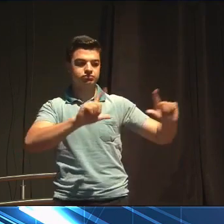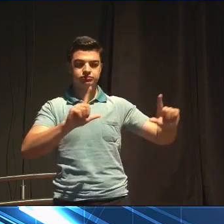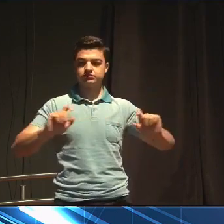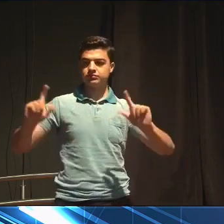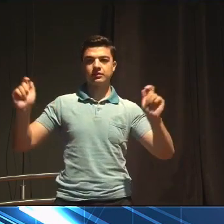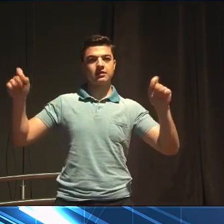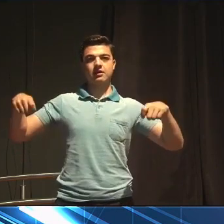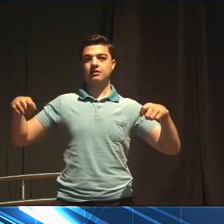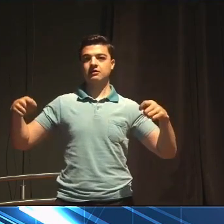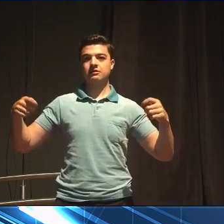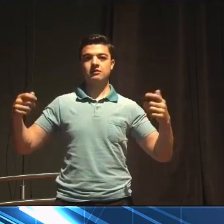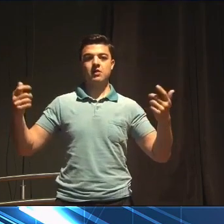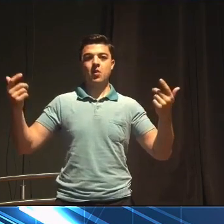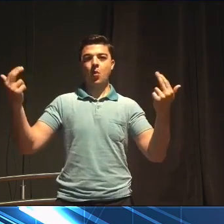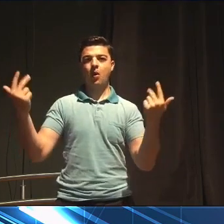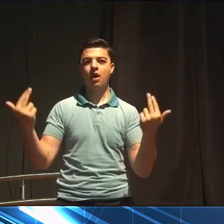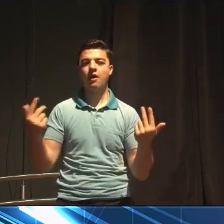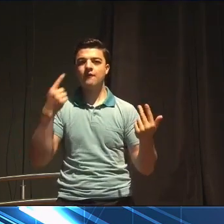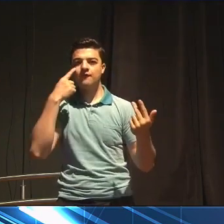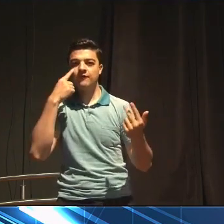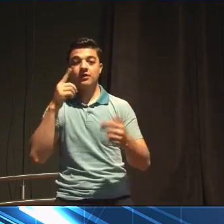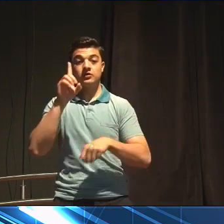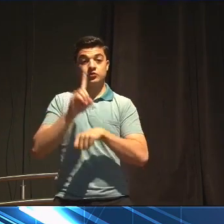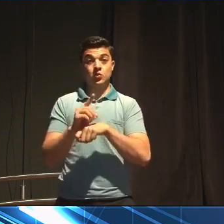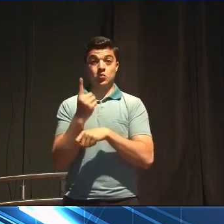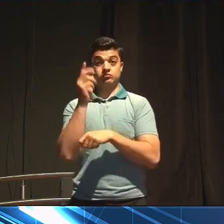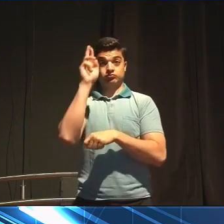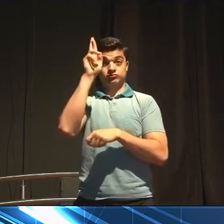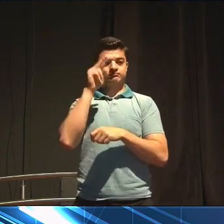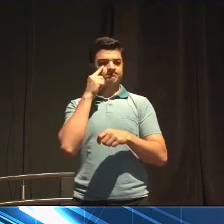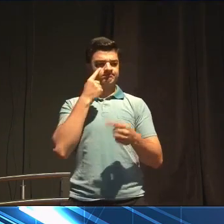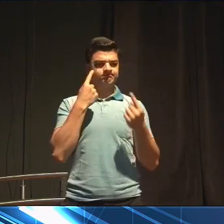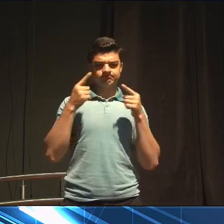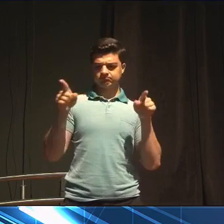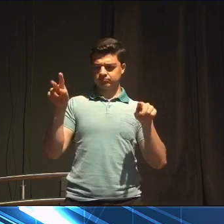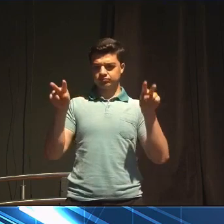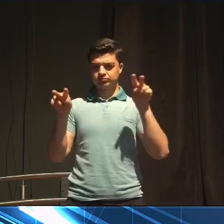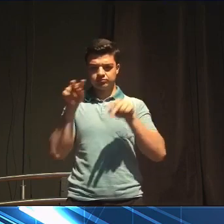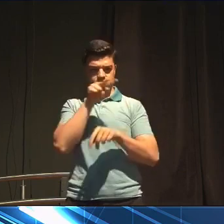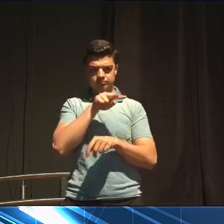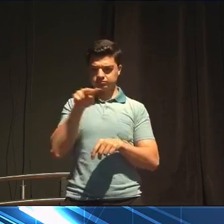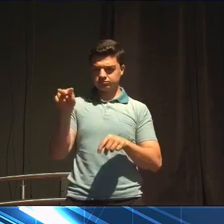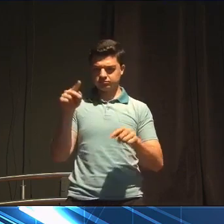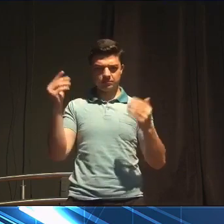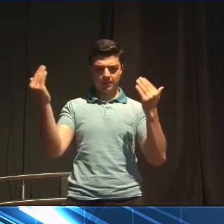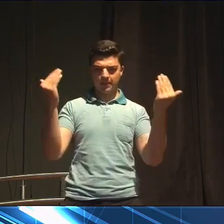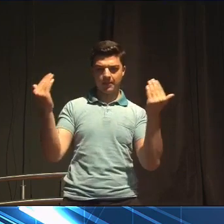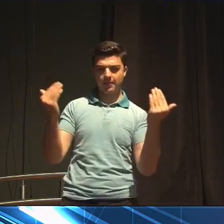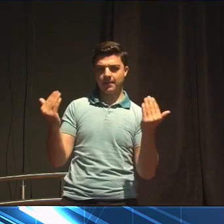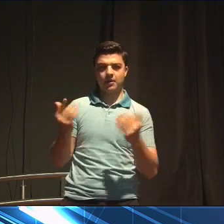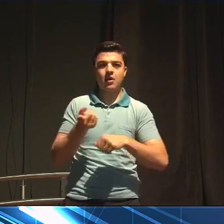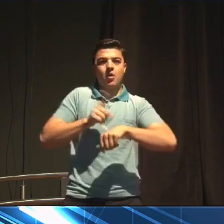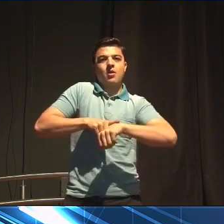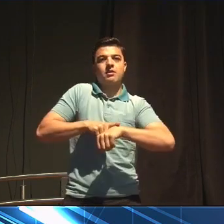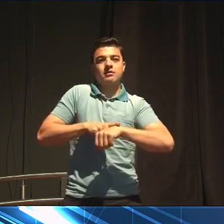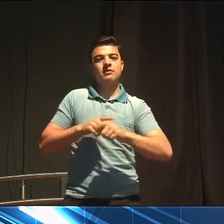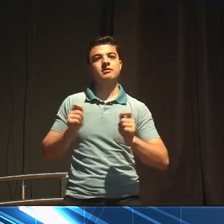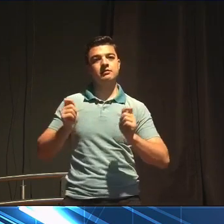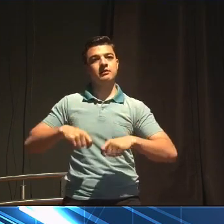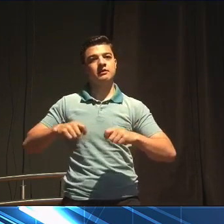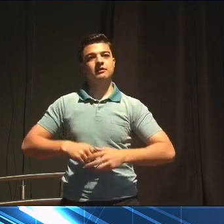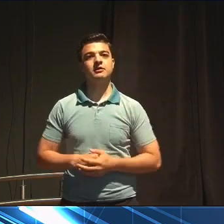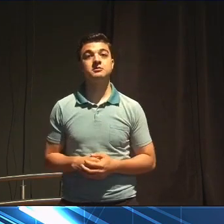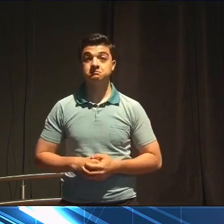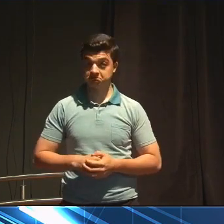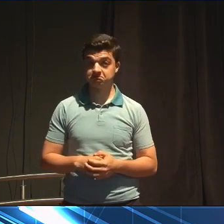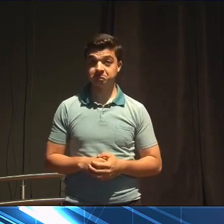real, para ver se está ficando do jeito que foi pensado, imaginado, do jeito que queria, tá. Pode ser um cliente, pode ser um diretor de arte. Então, como